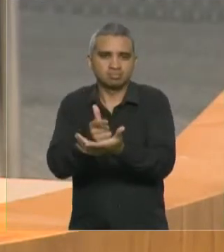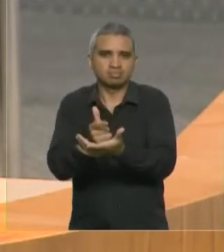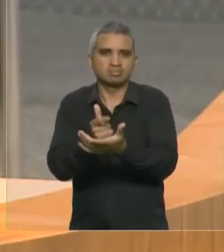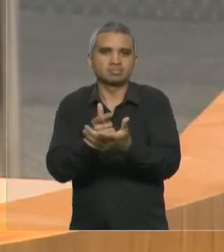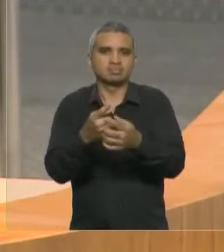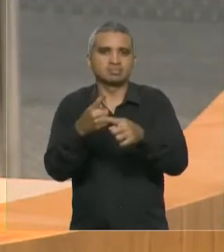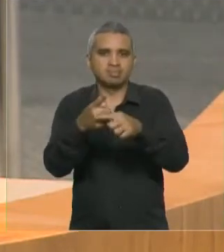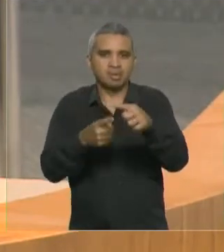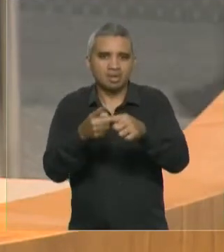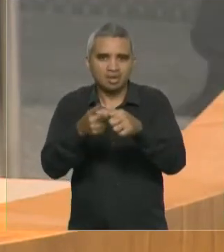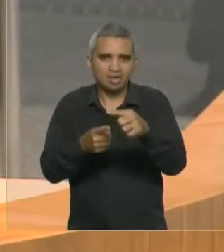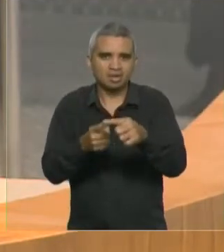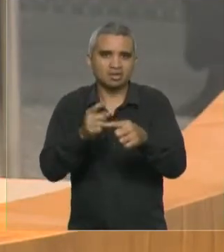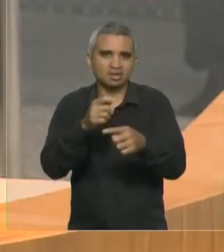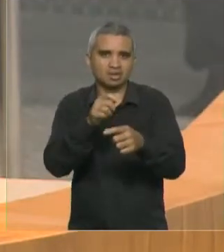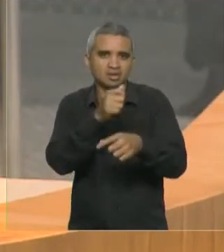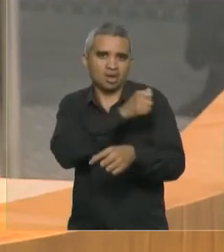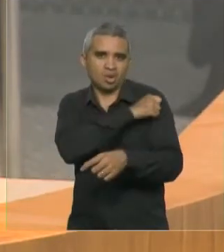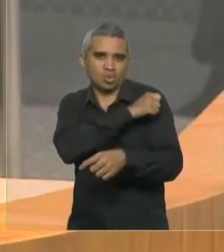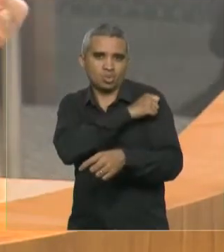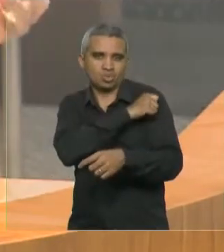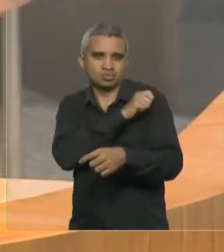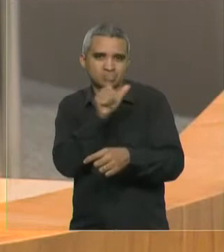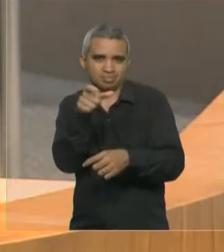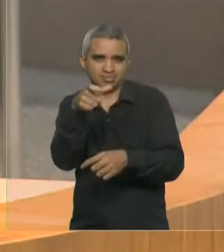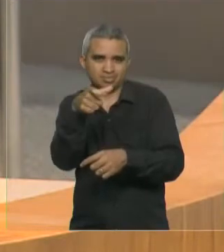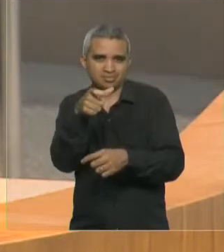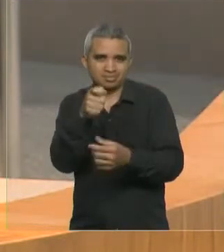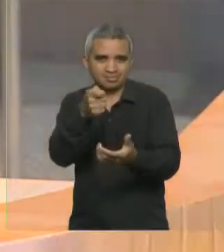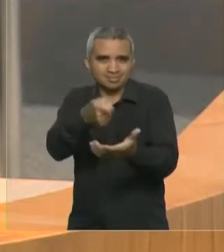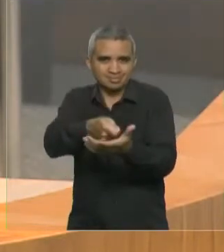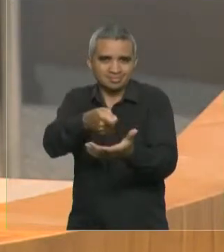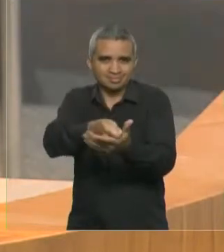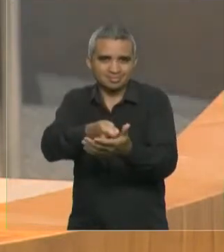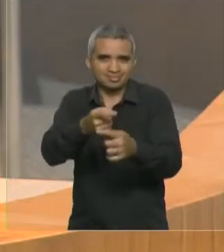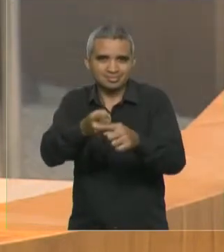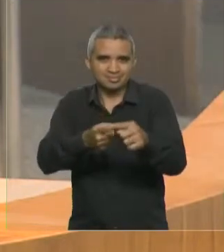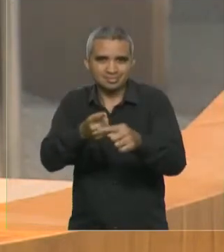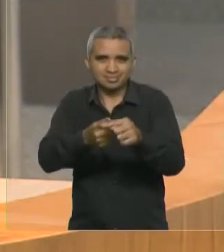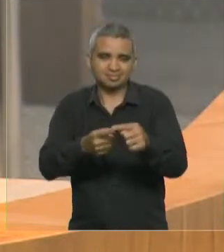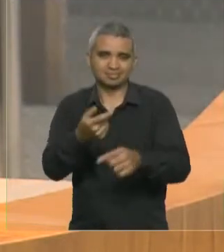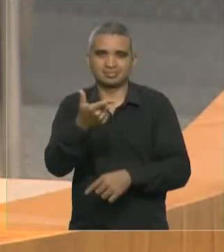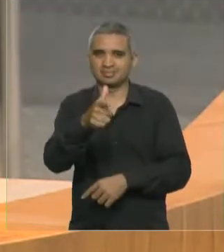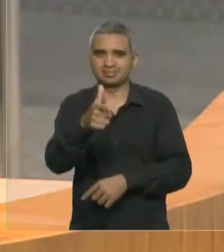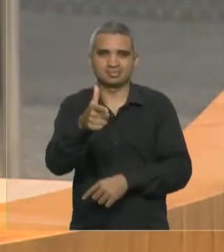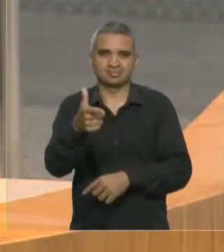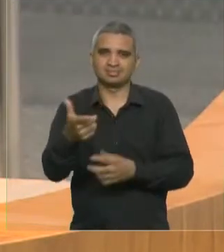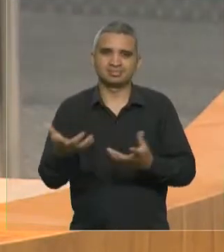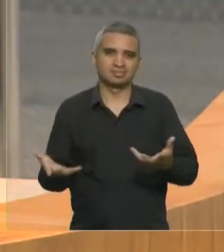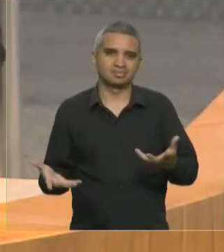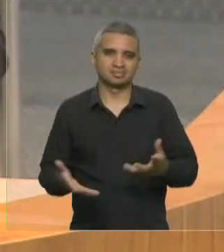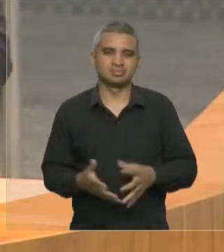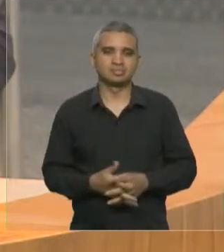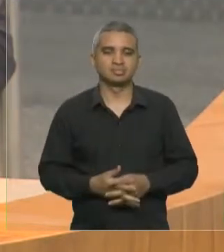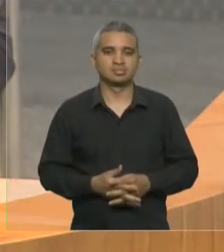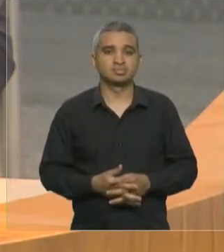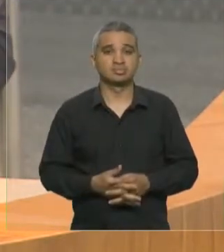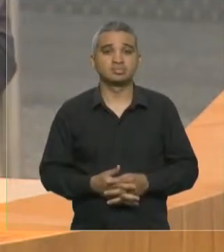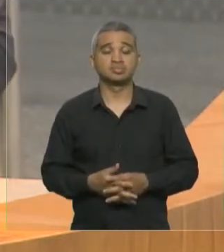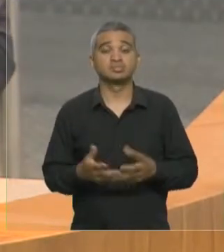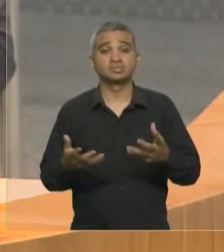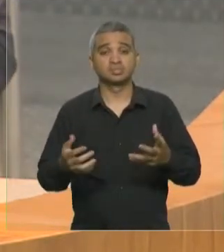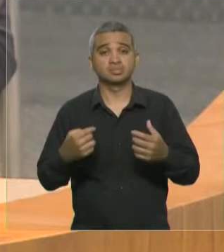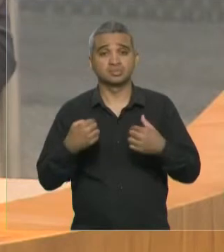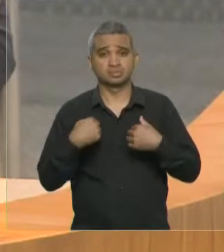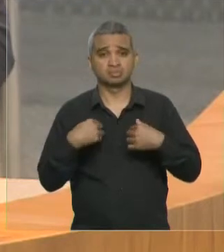um serviço de recarga eficiente, os horários são reduzidos. Portanto, presidente, é esse registro que aqui eu faço.